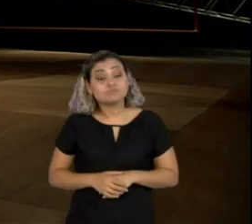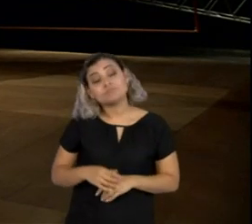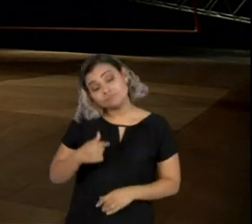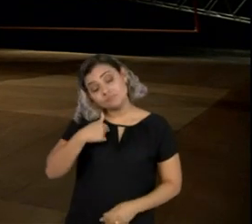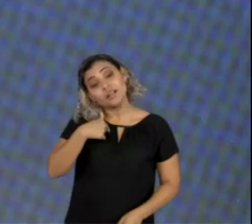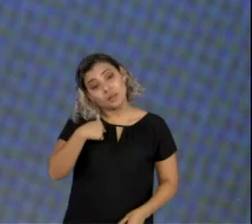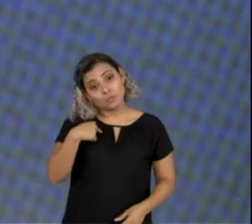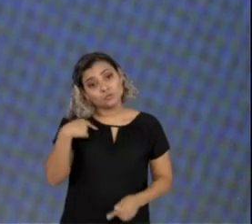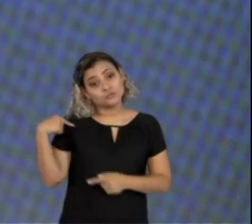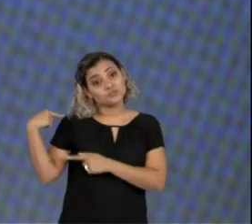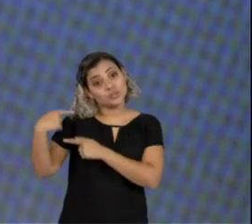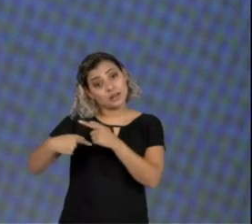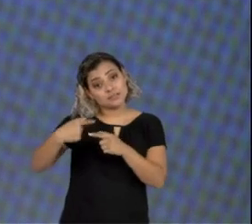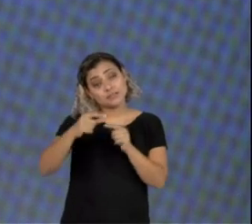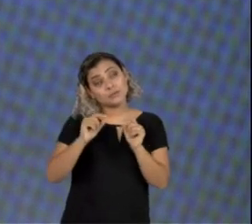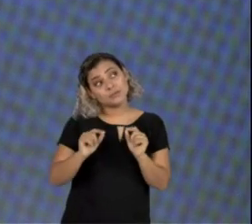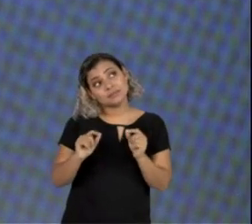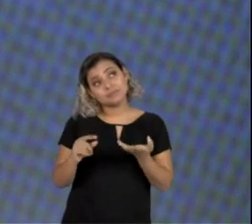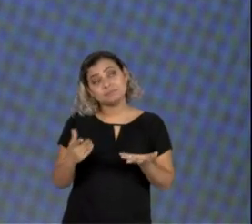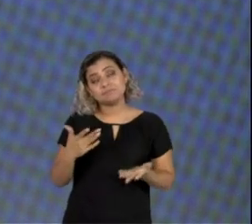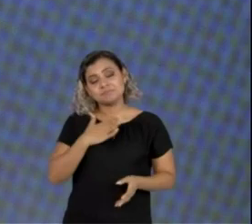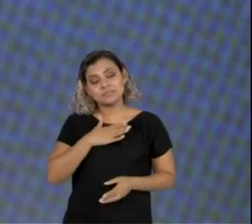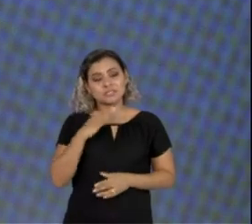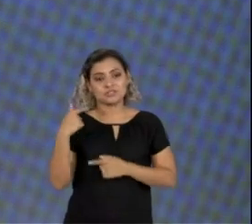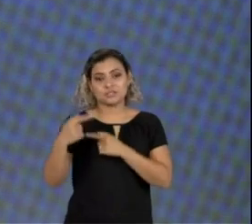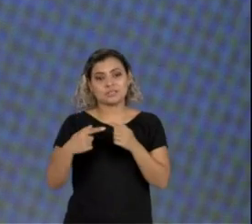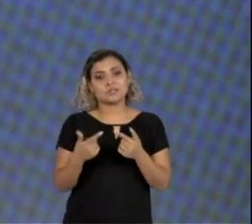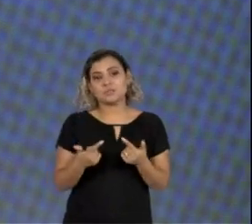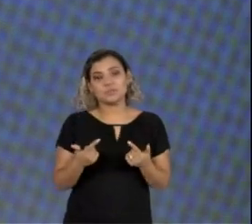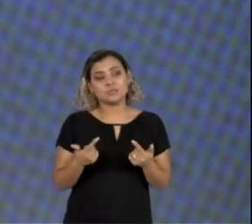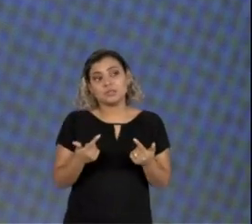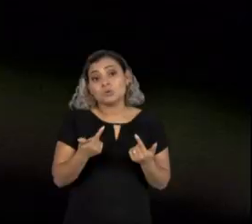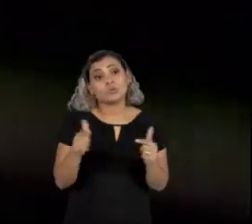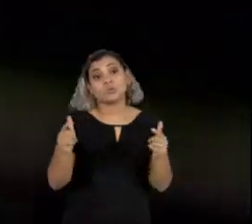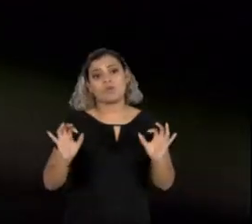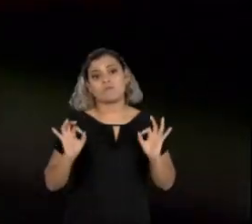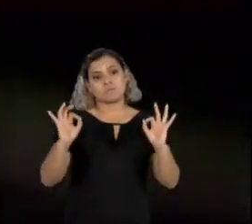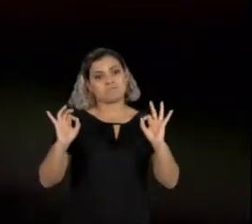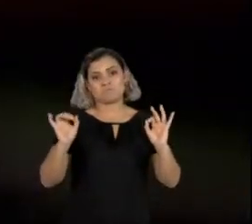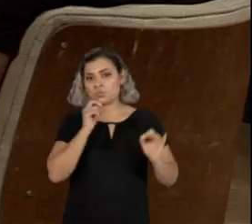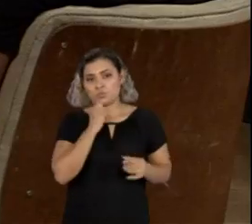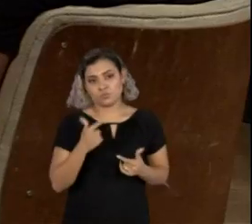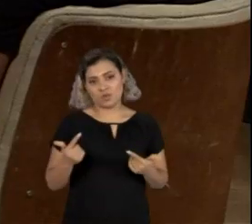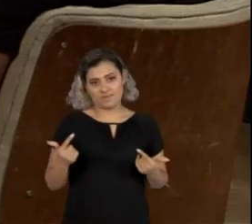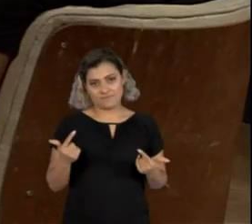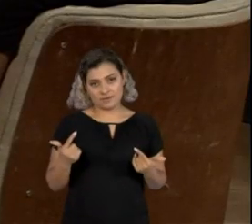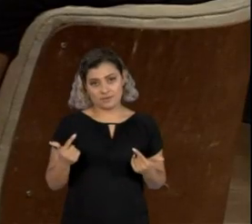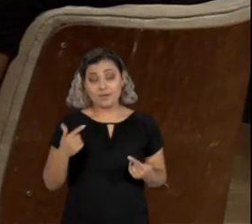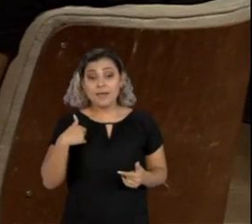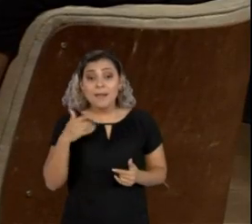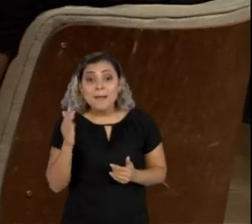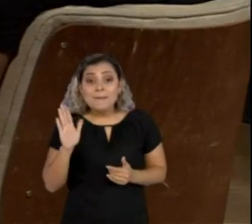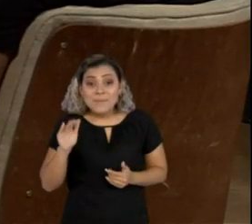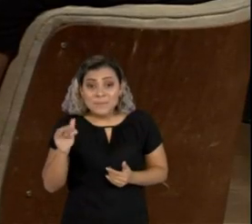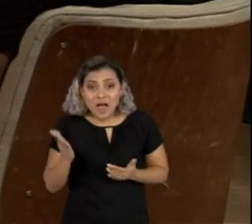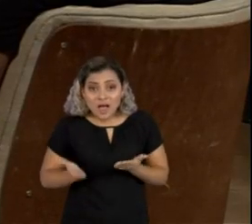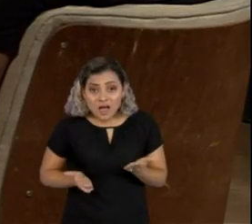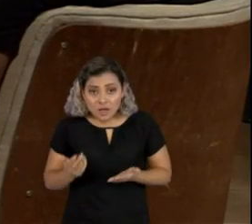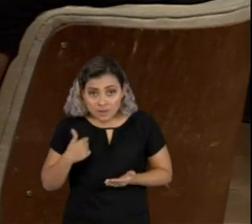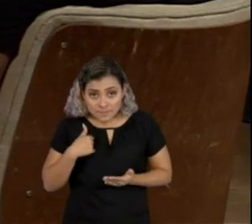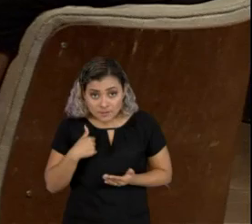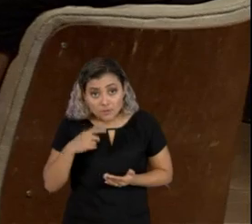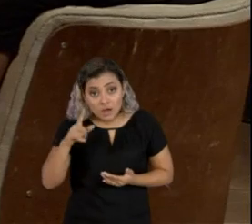uma geração que não teve luxo nenhum. As minhas babás foram